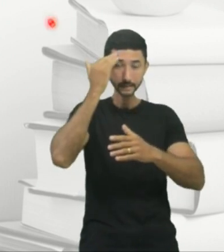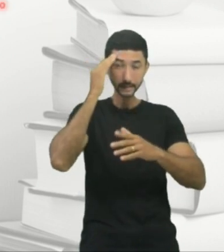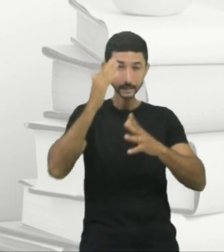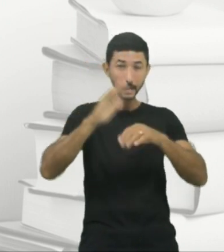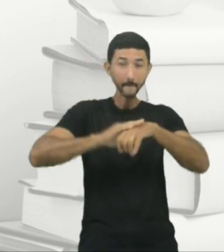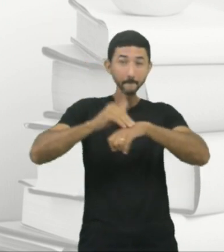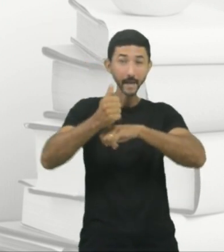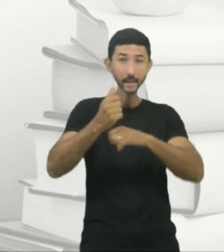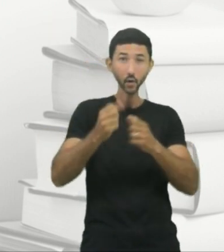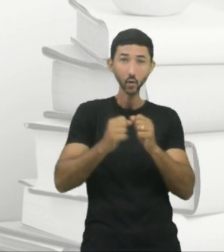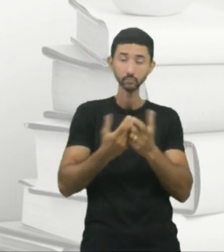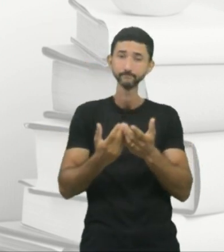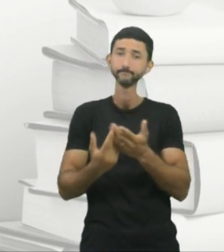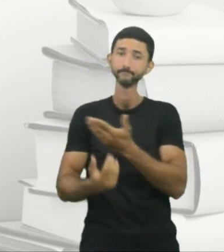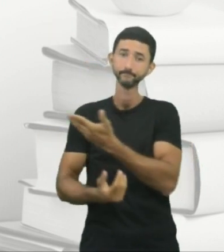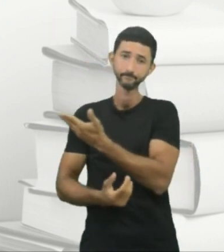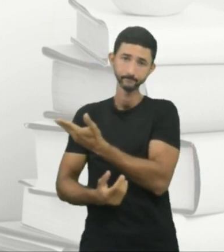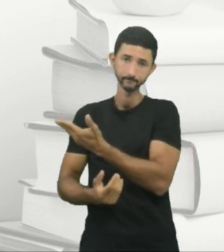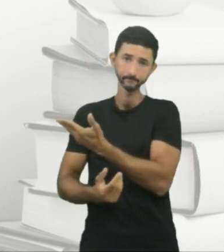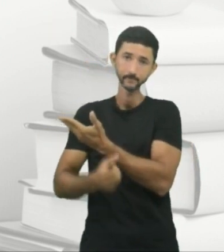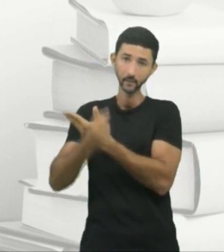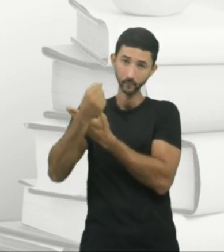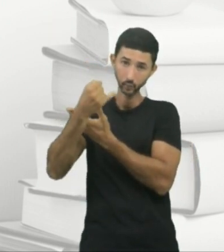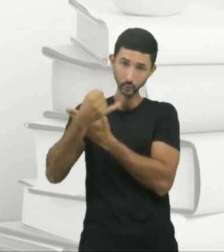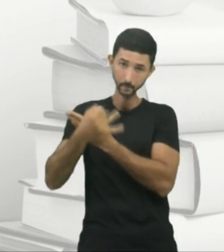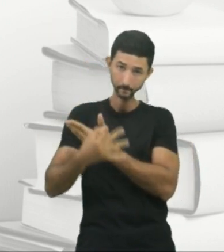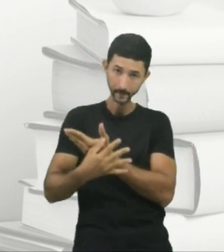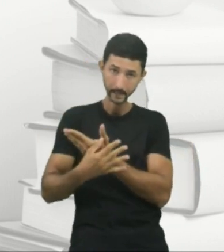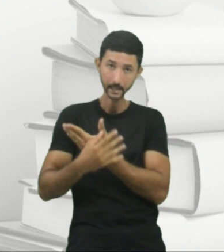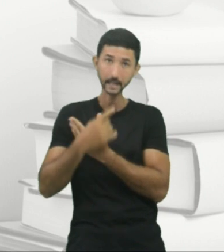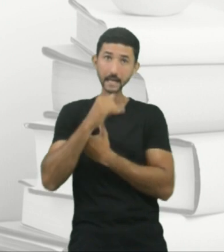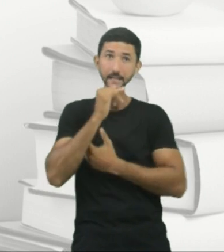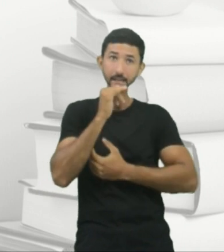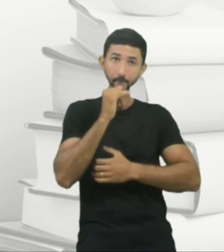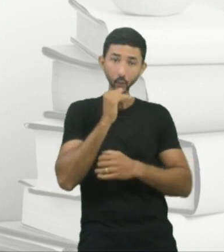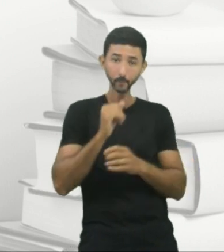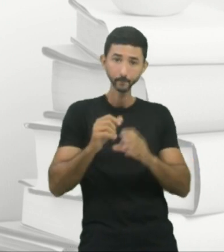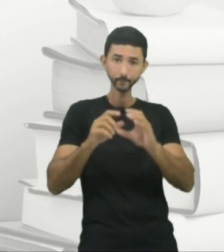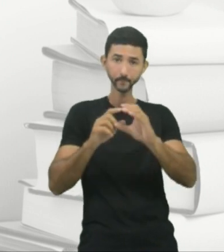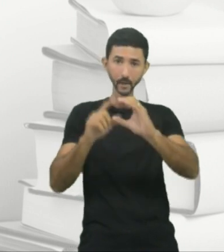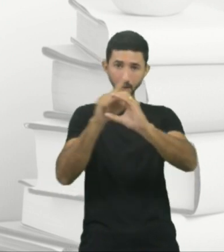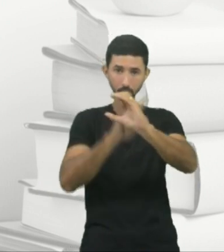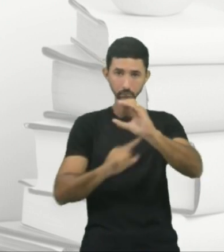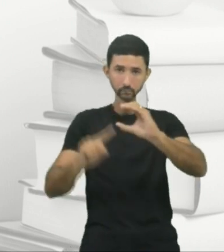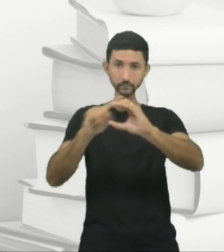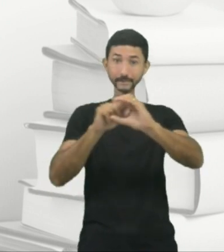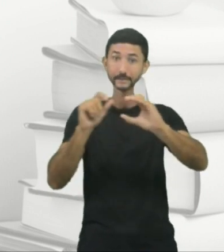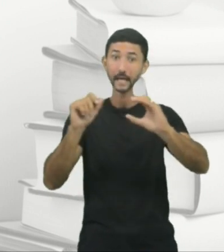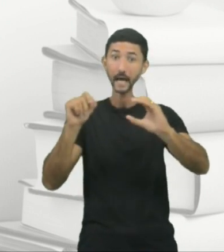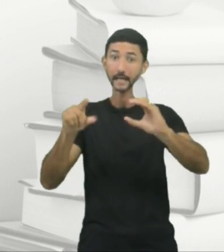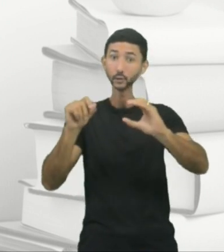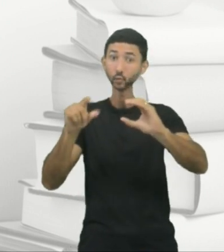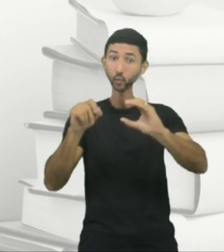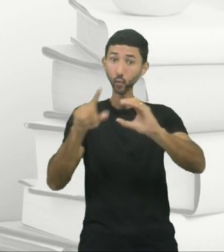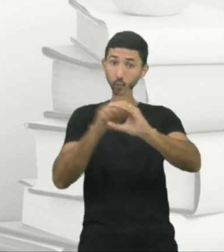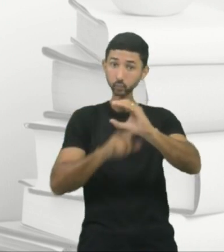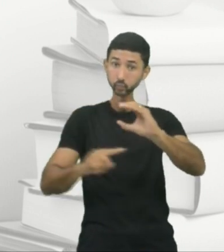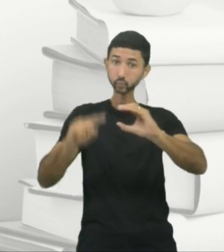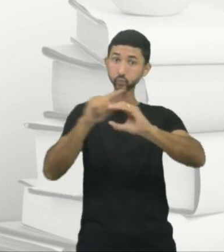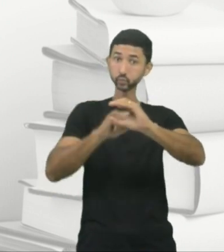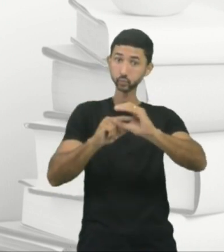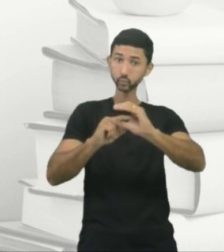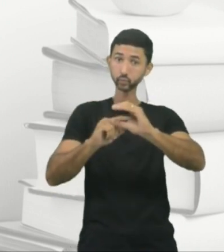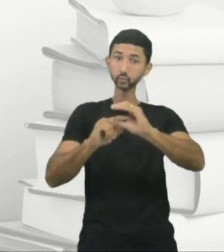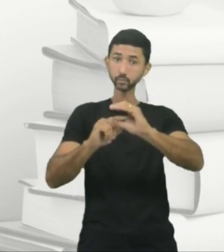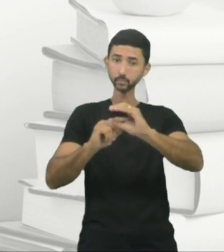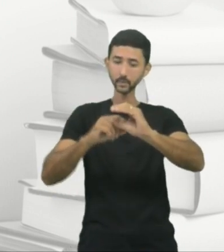entender tranquilamente o que eu estou dizendo. Observe que o conjunto dos números naturais, ele está